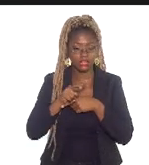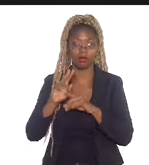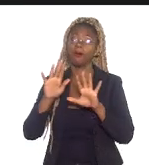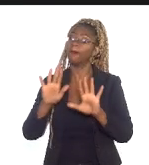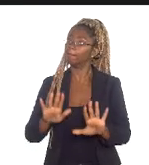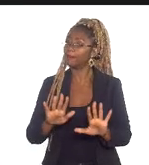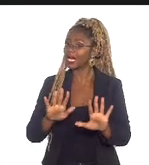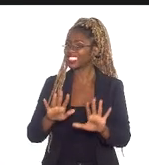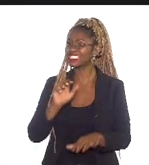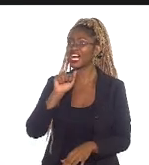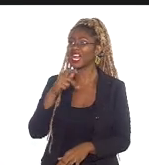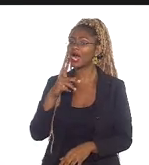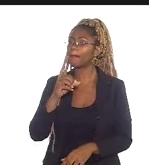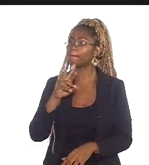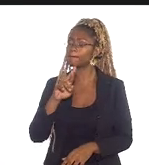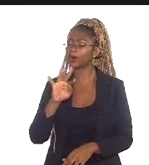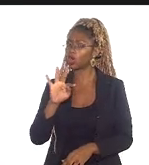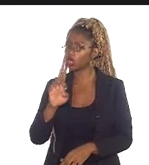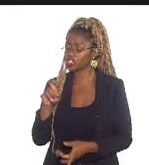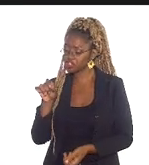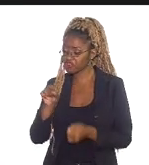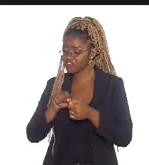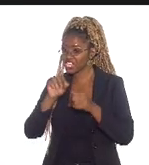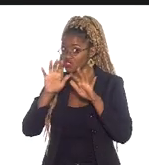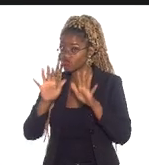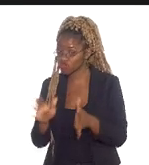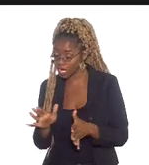foi realizado, ela se dá